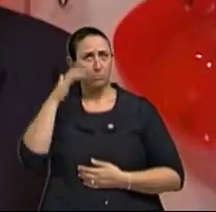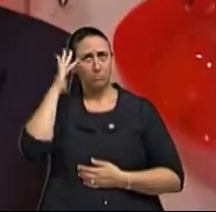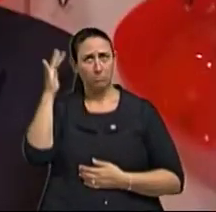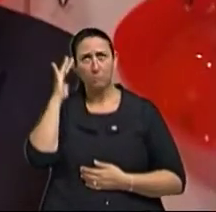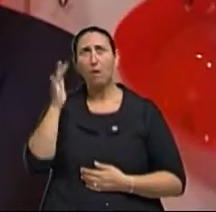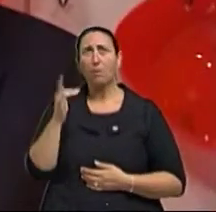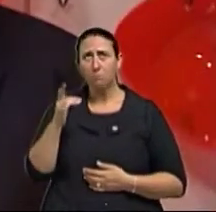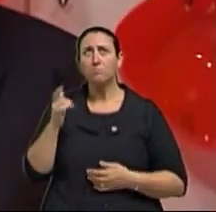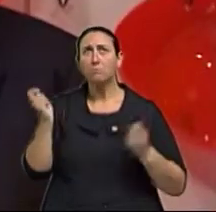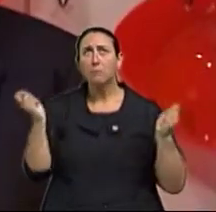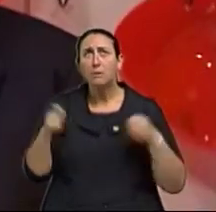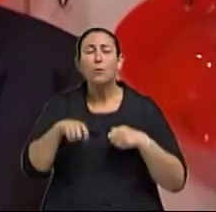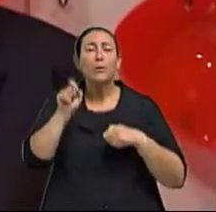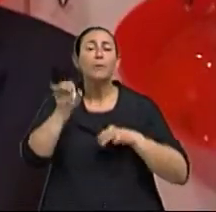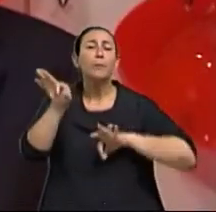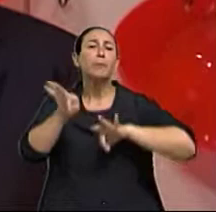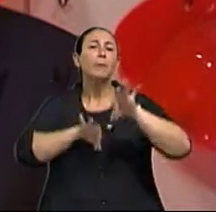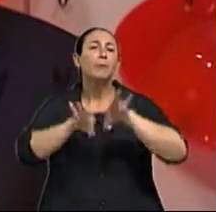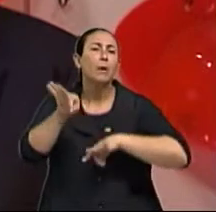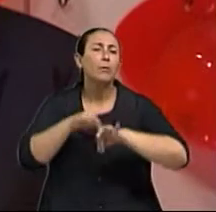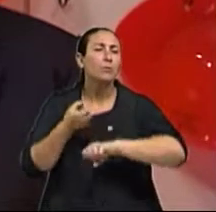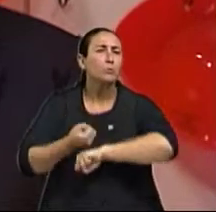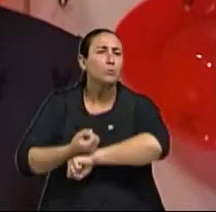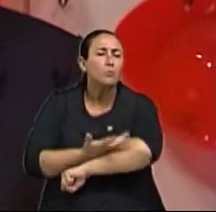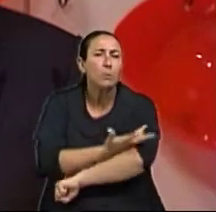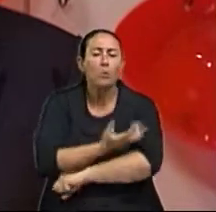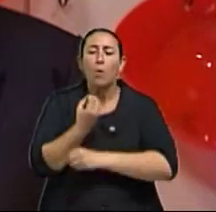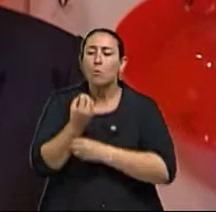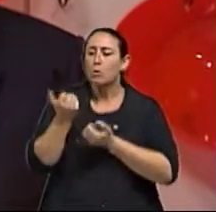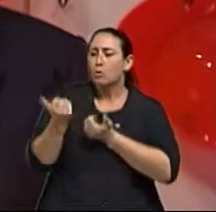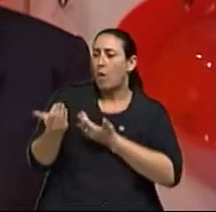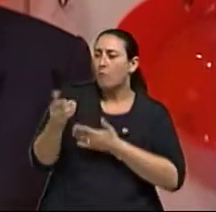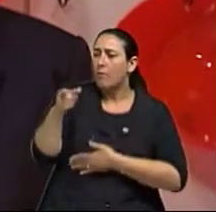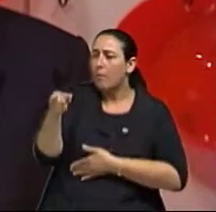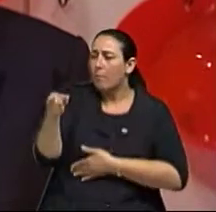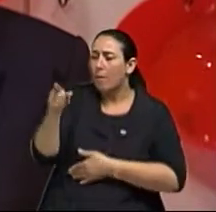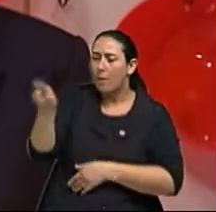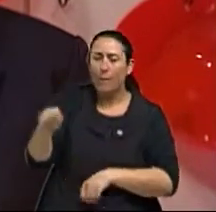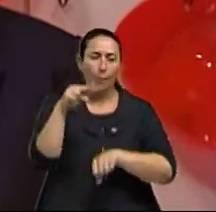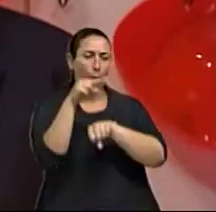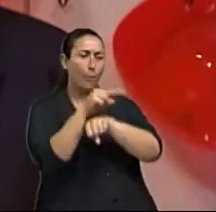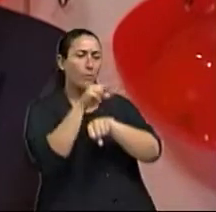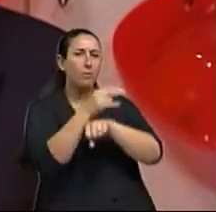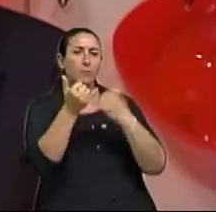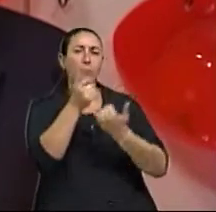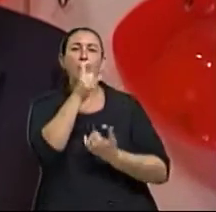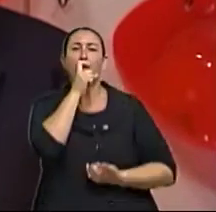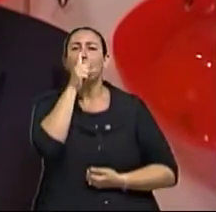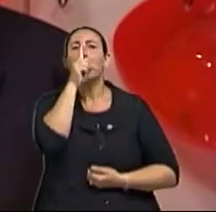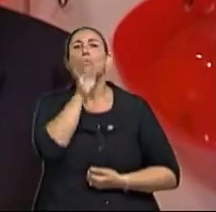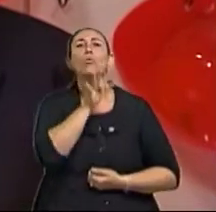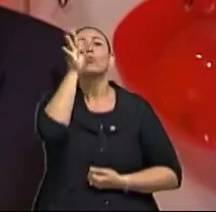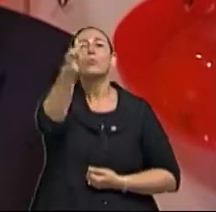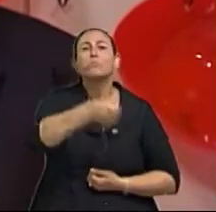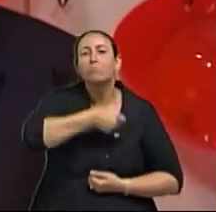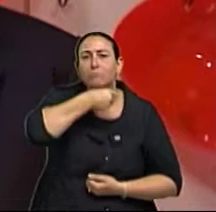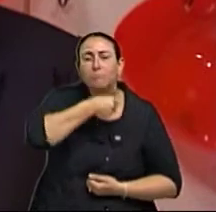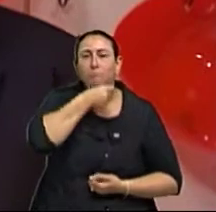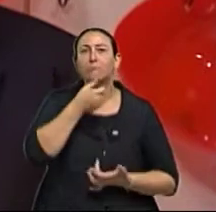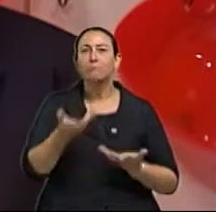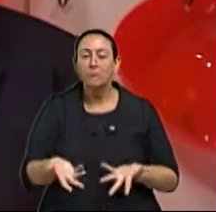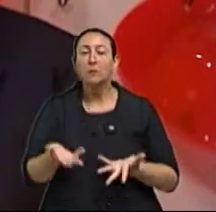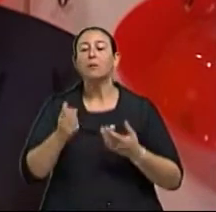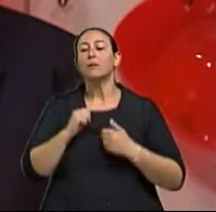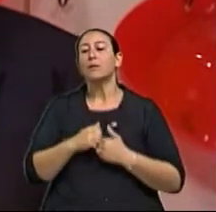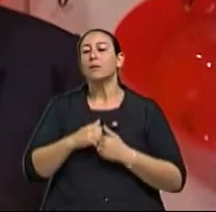ao preparo emocional do jovem hoje para cuidar dos seus pais, né, em ambos os gêneros,